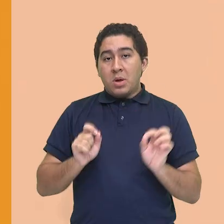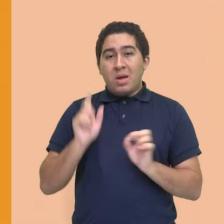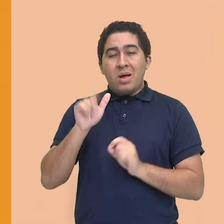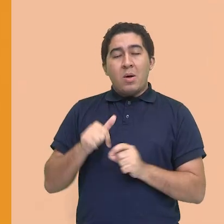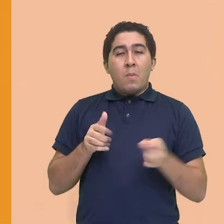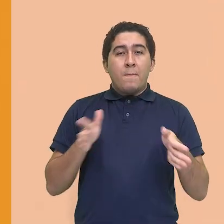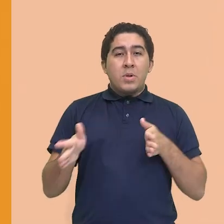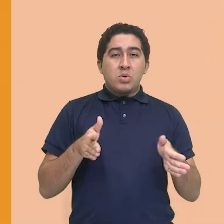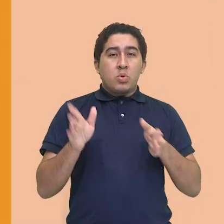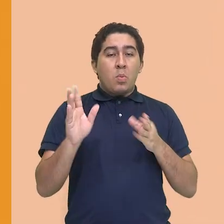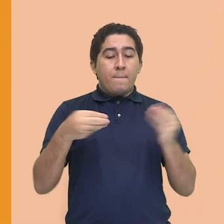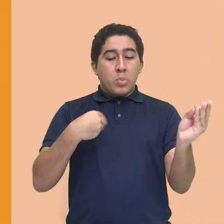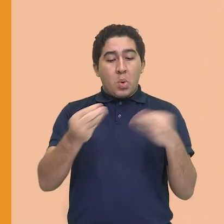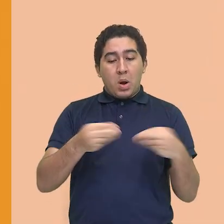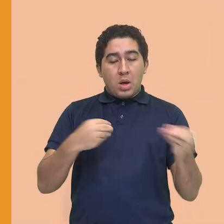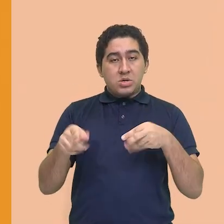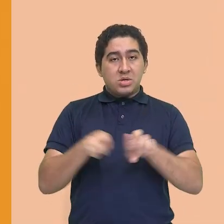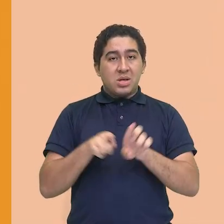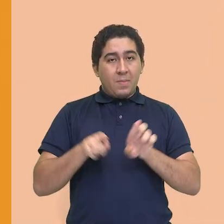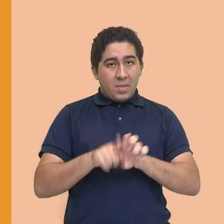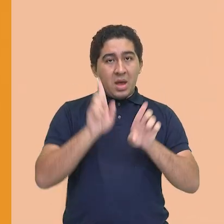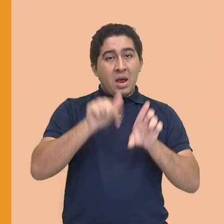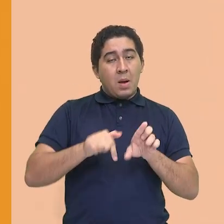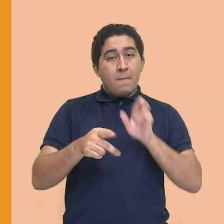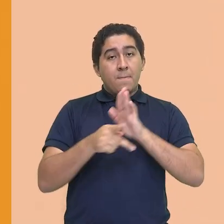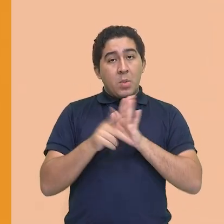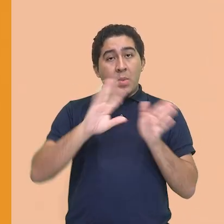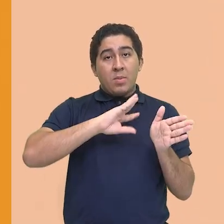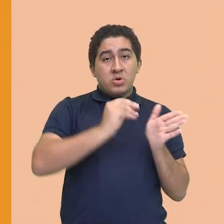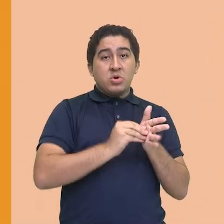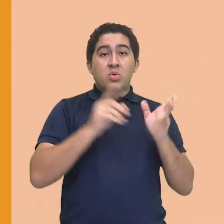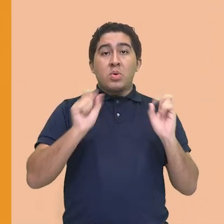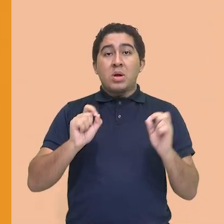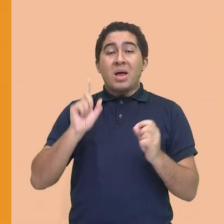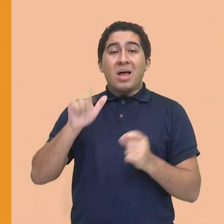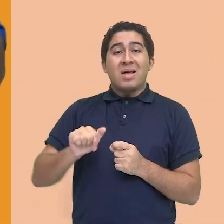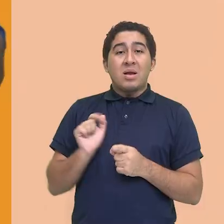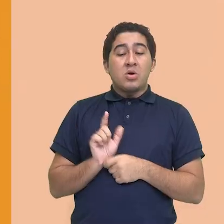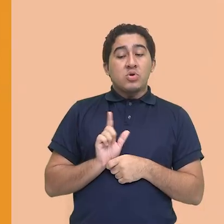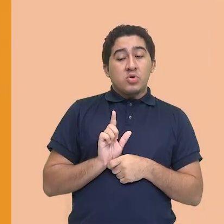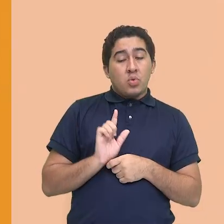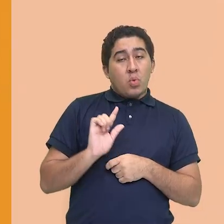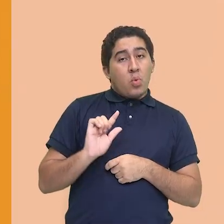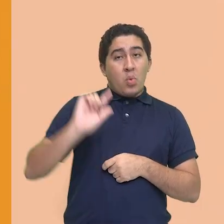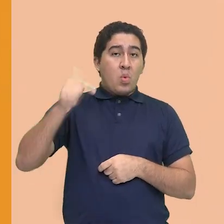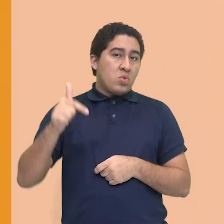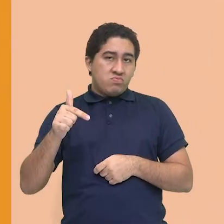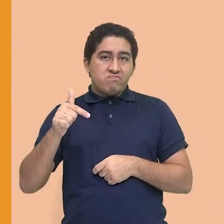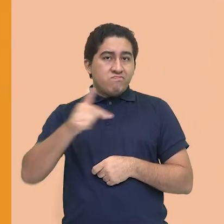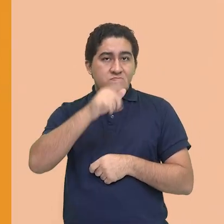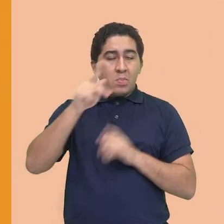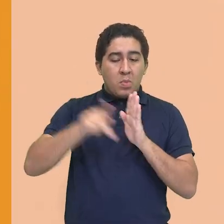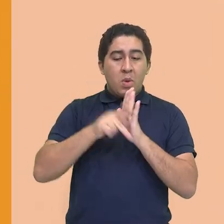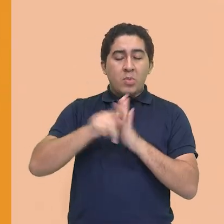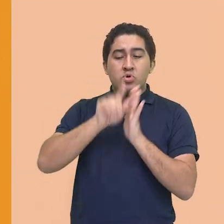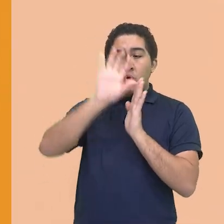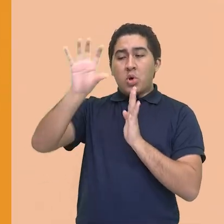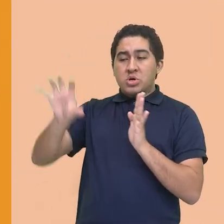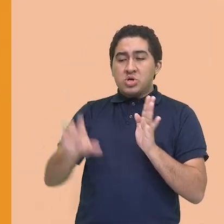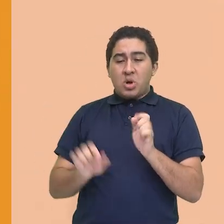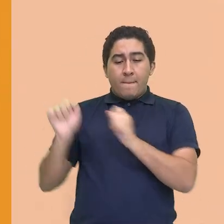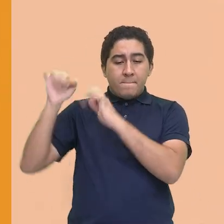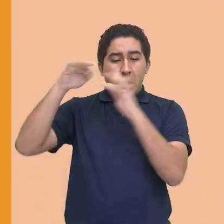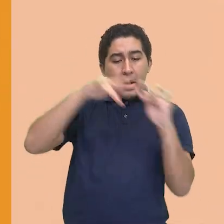do ciclo da borracha, da economia gomífera aqui na Amazônia, eram imigrantes vindos de toda a região do Brasil, mas principalmente ali